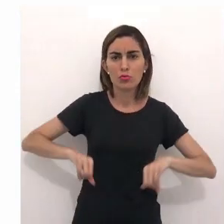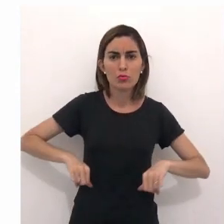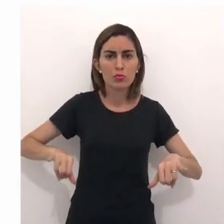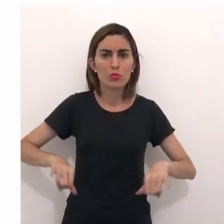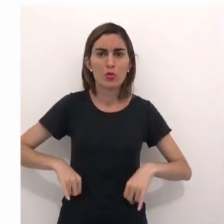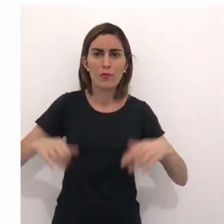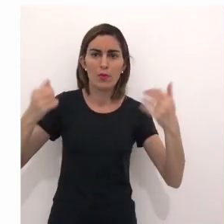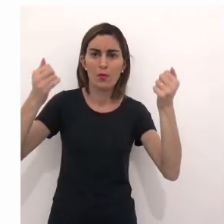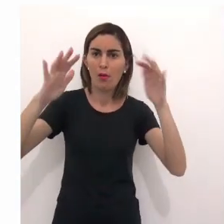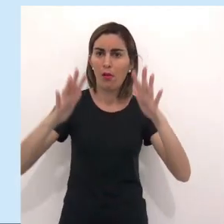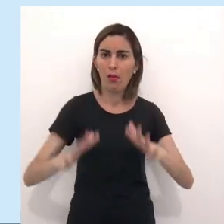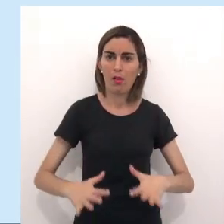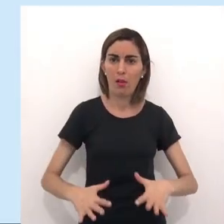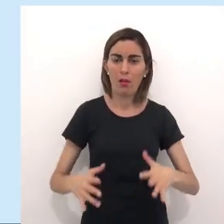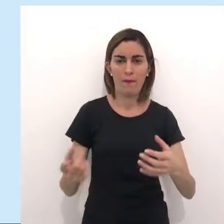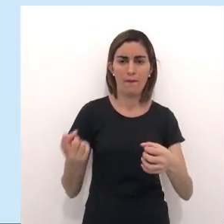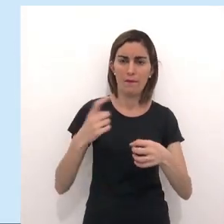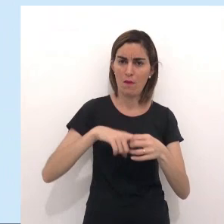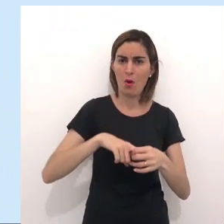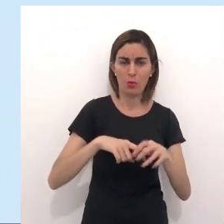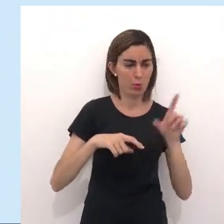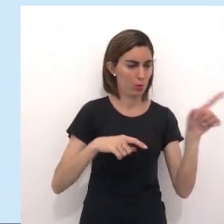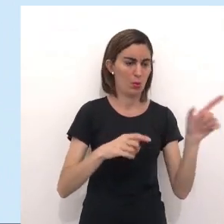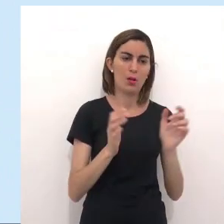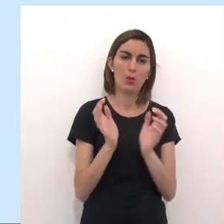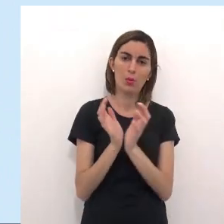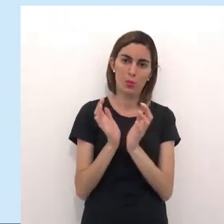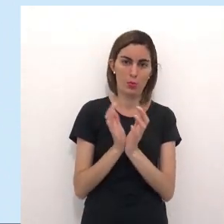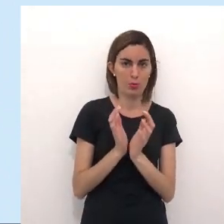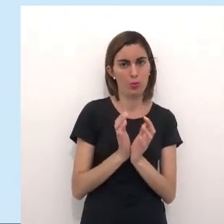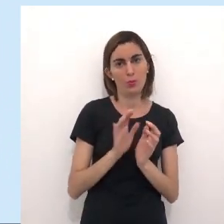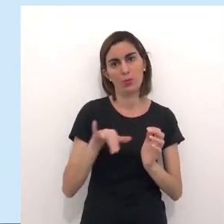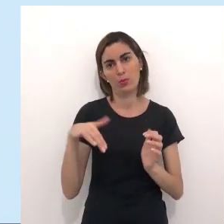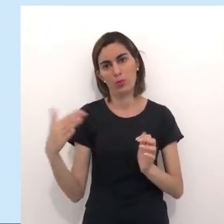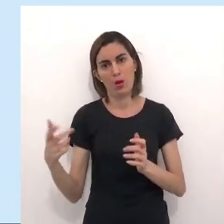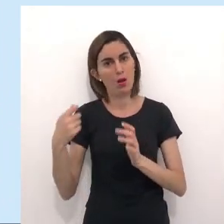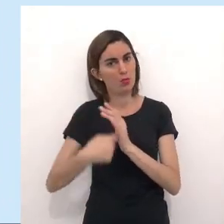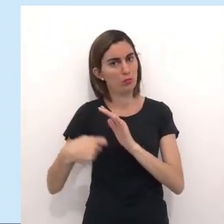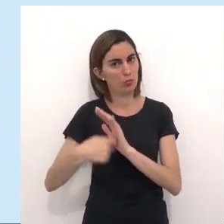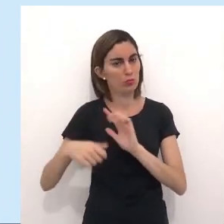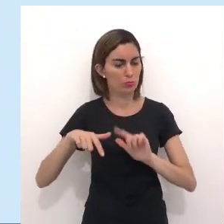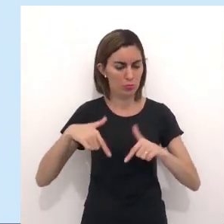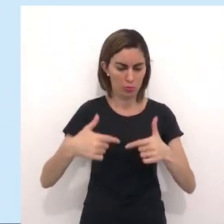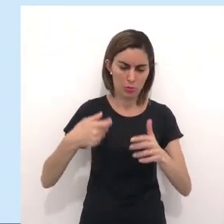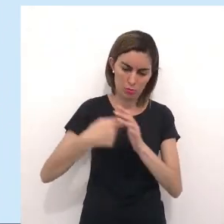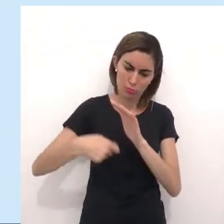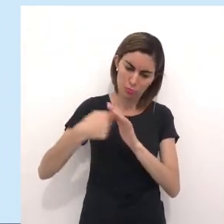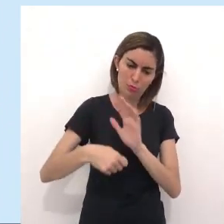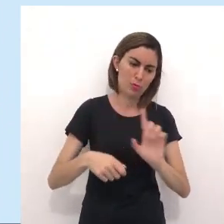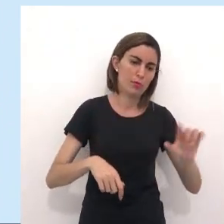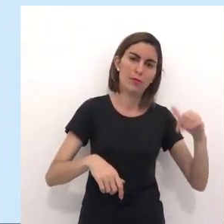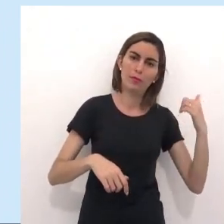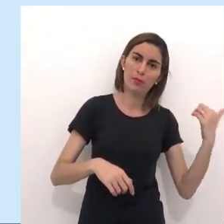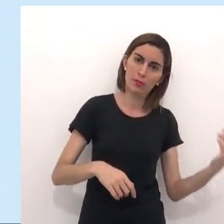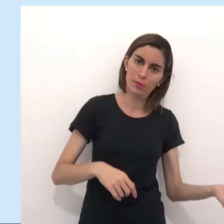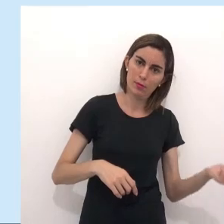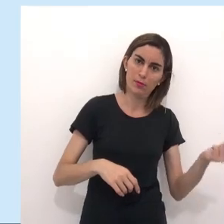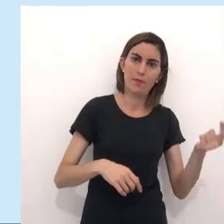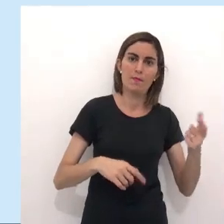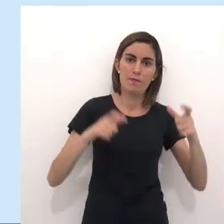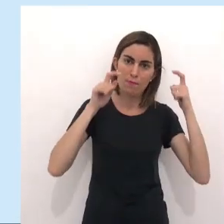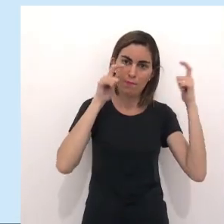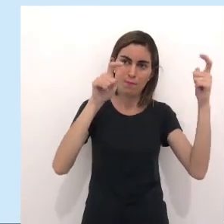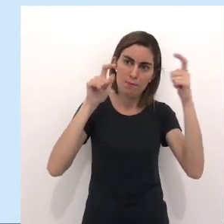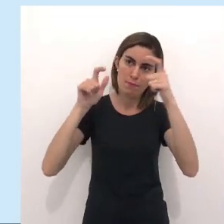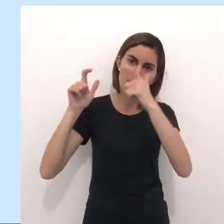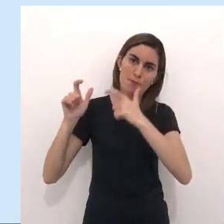enfraquecimento. Aí voltamos. De um lado, a questão da resistência, do outro lado, a ambição de quê? Do